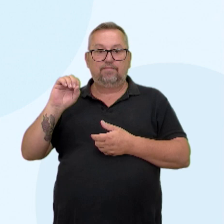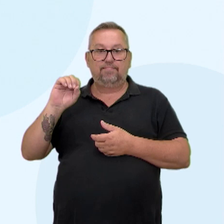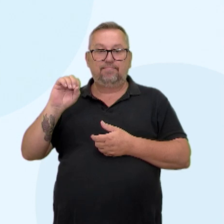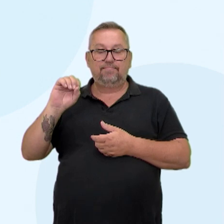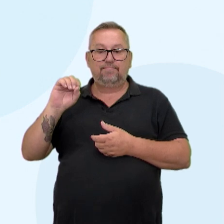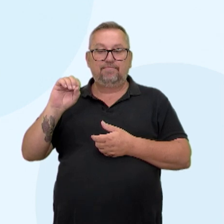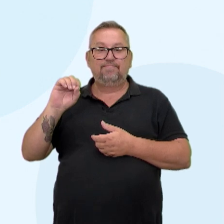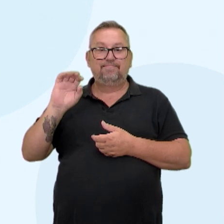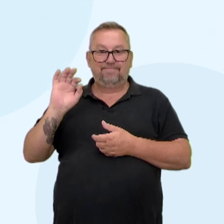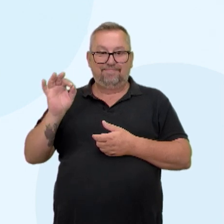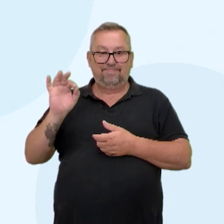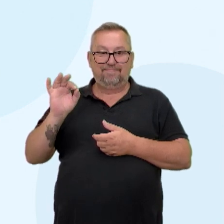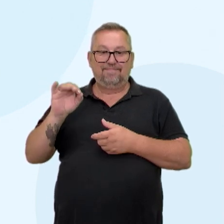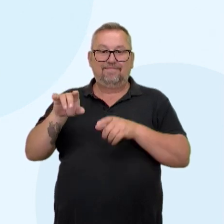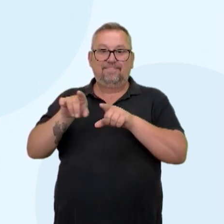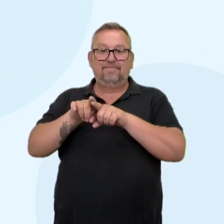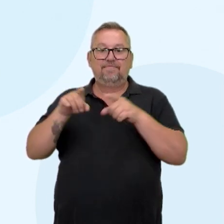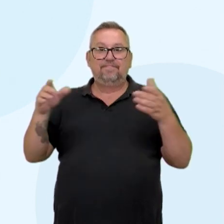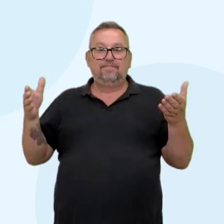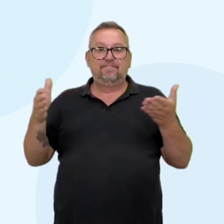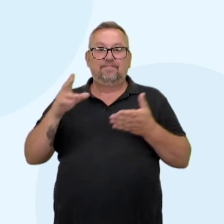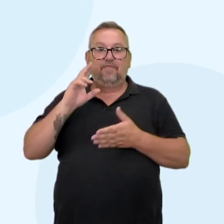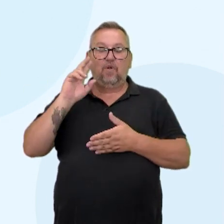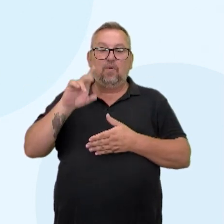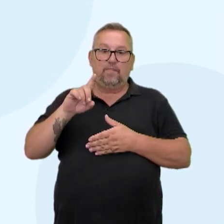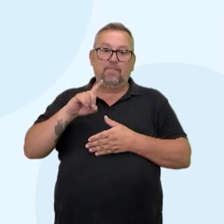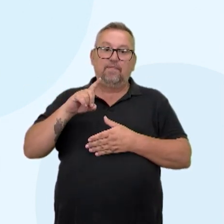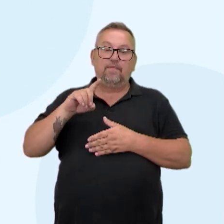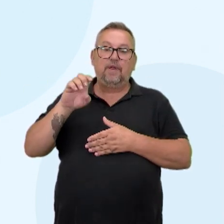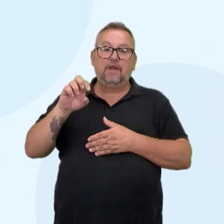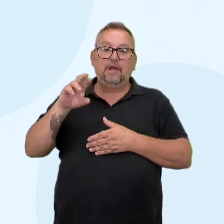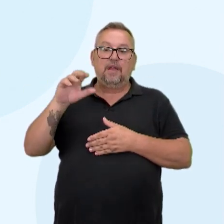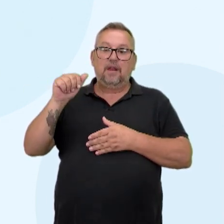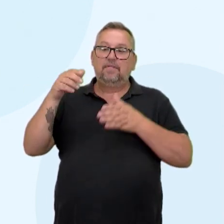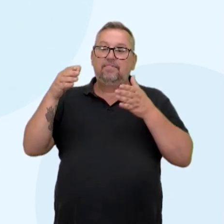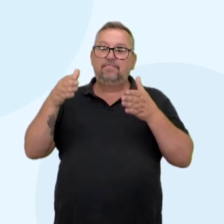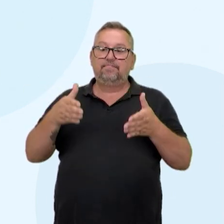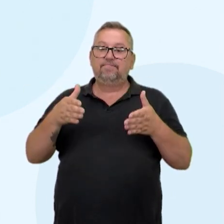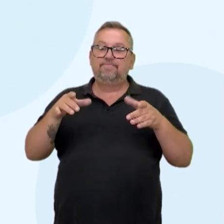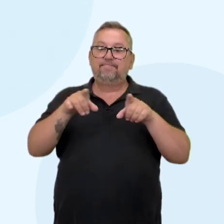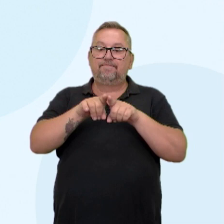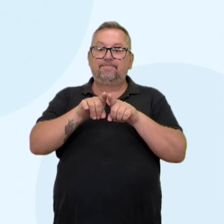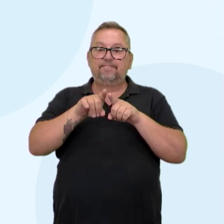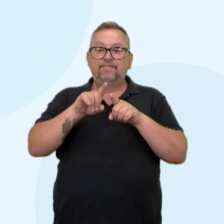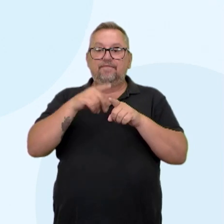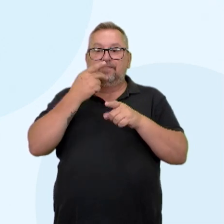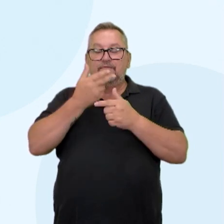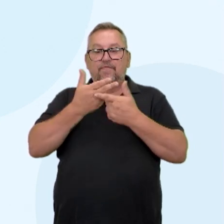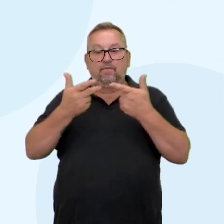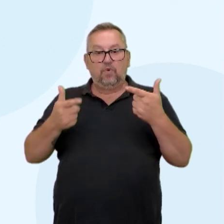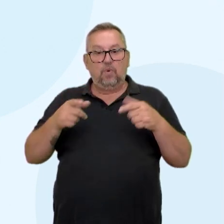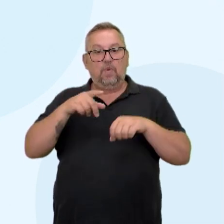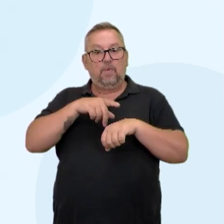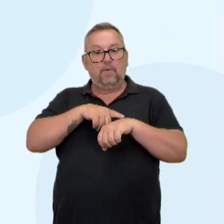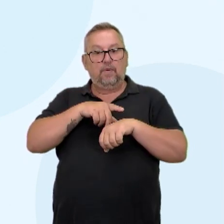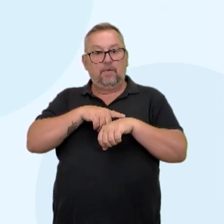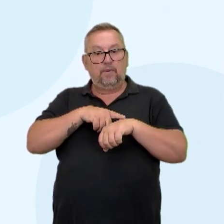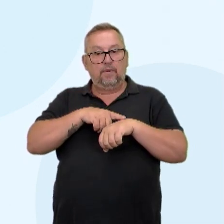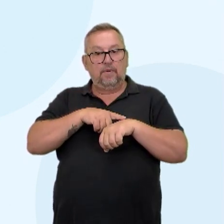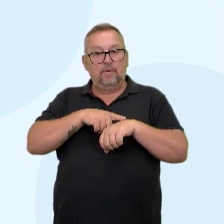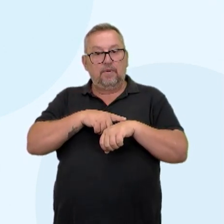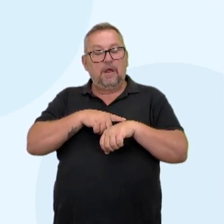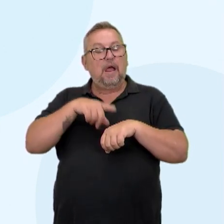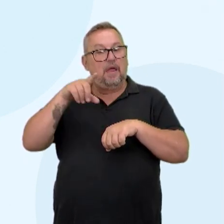e o Cenozoico. E aí hoje nós vamos dar ênfase para essas eras e falar alguma coisa aí também dos períodos, épocas